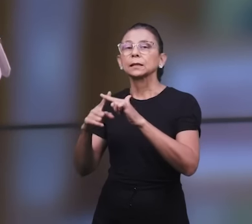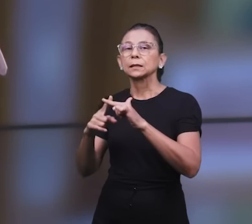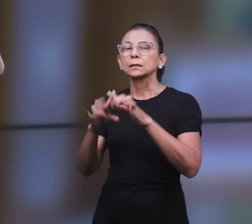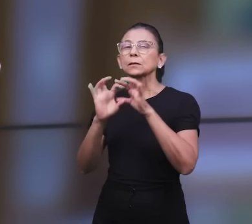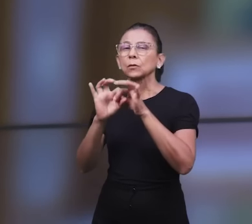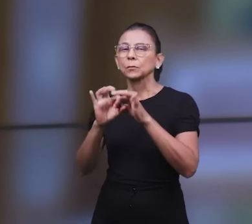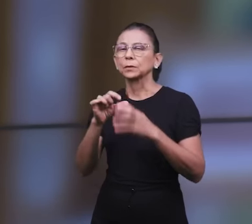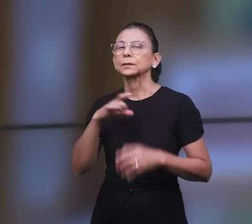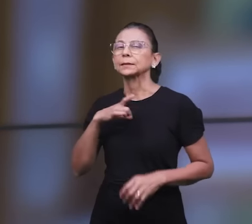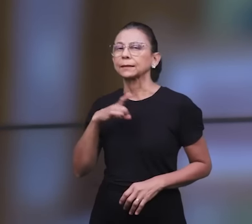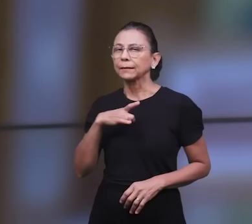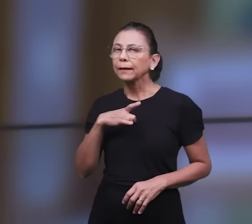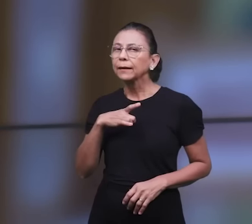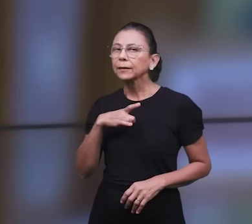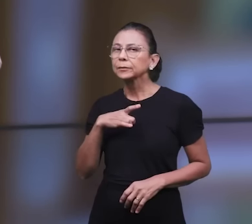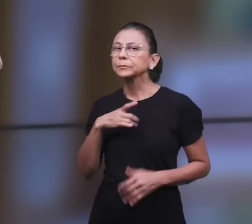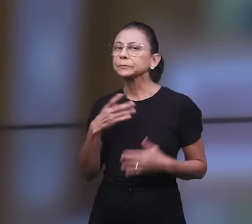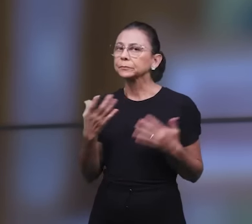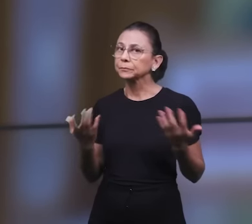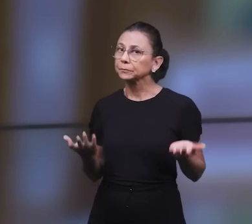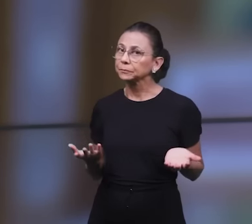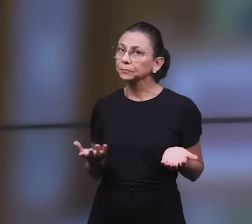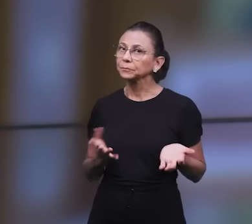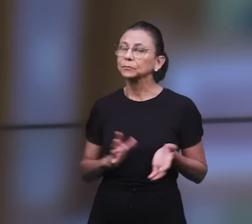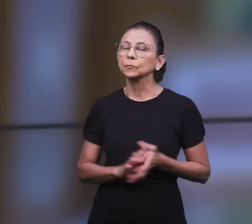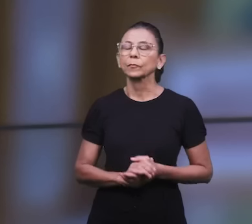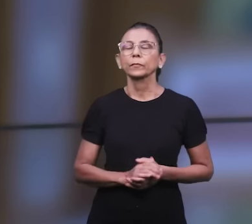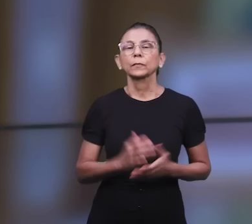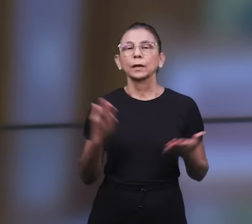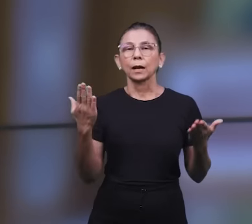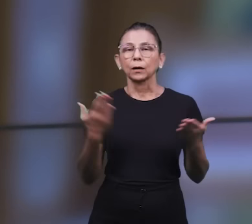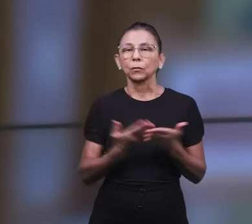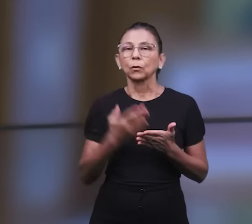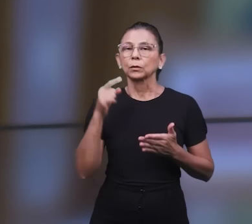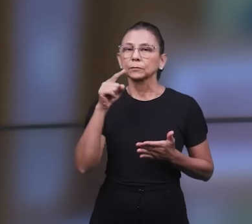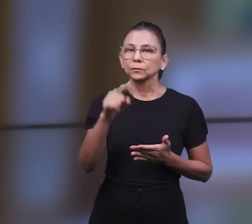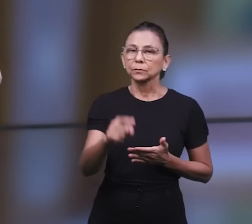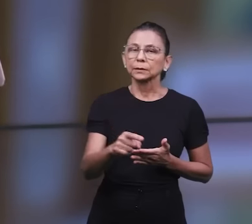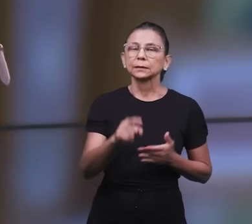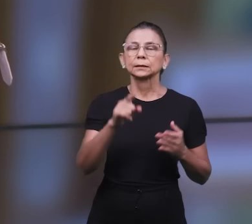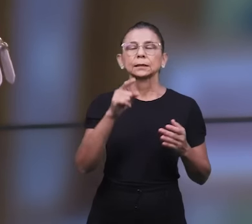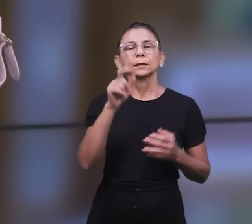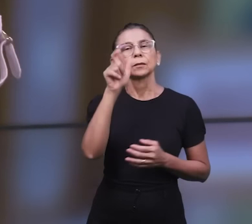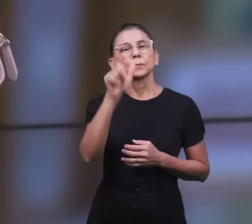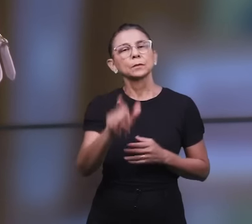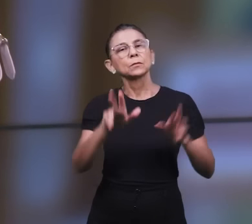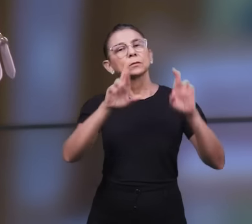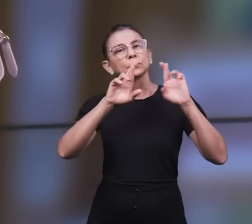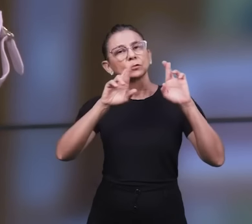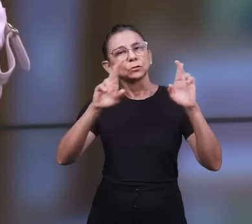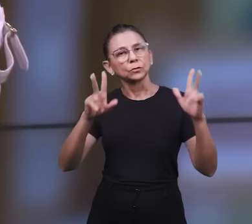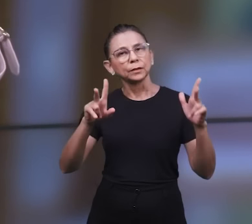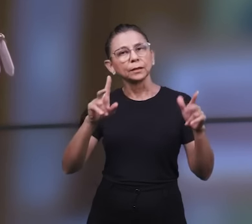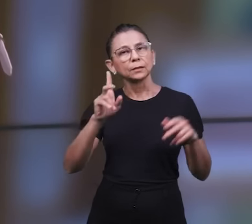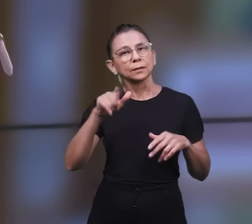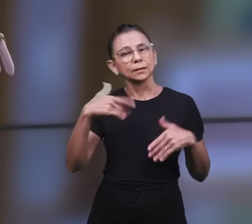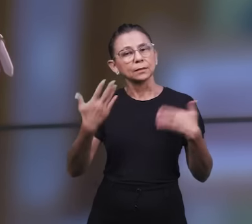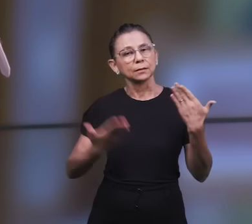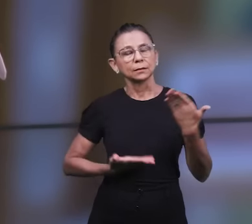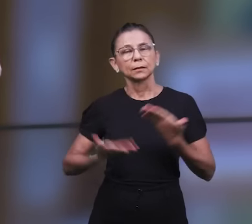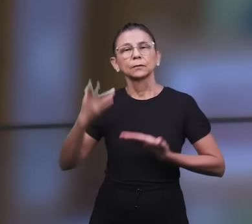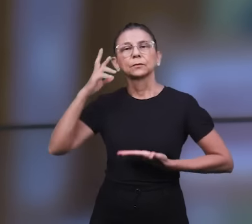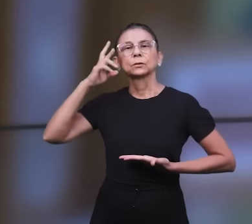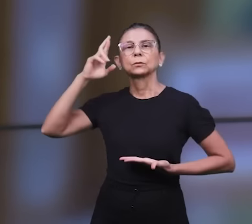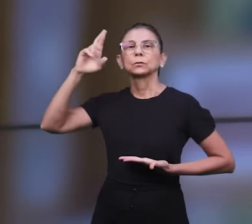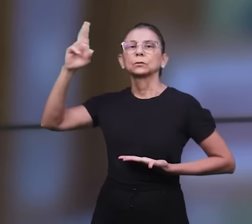queridos a palavra do senhor é agora sois luz no Senhor andai como filhos